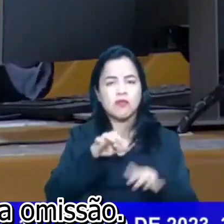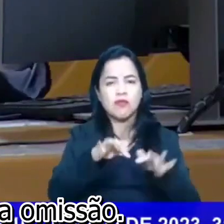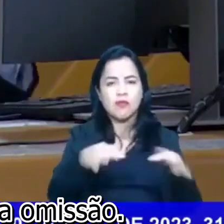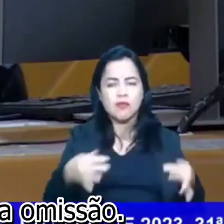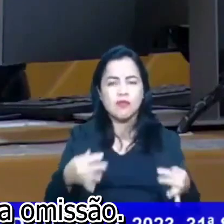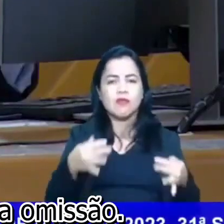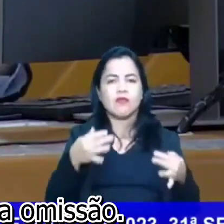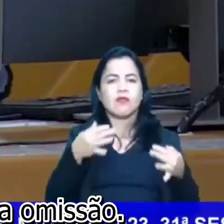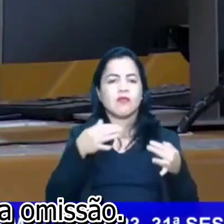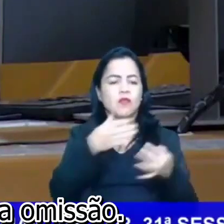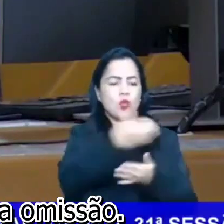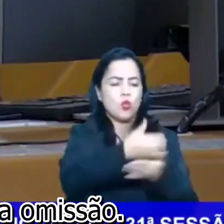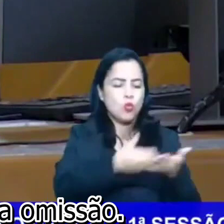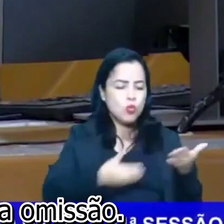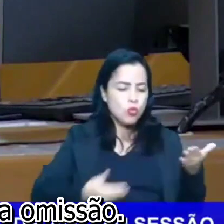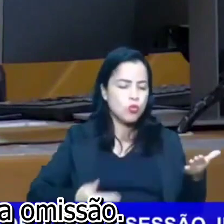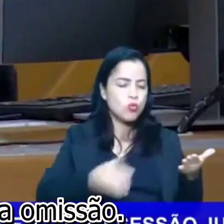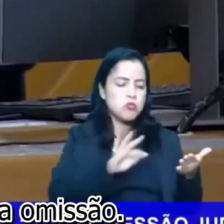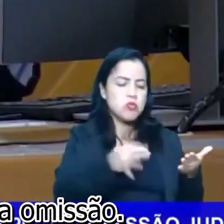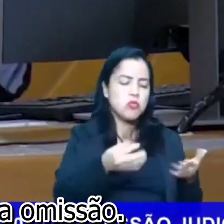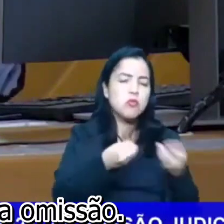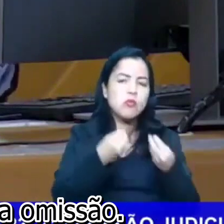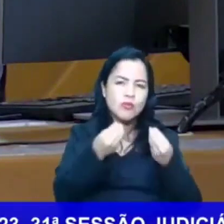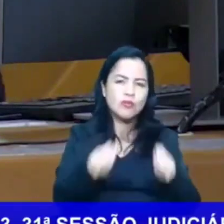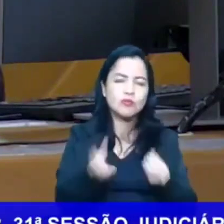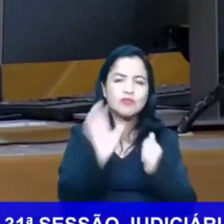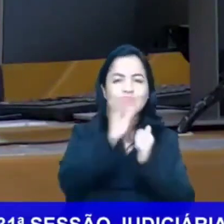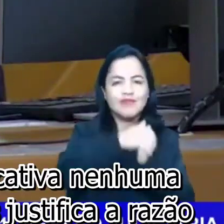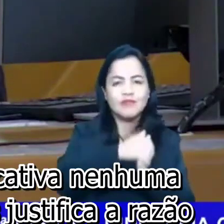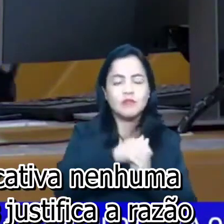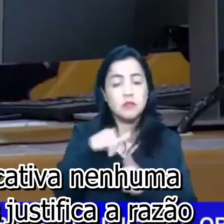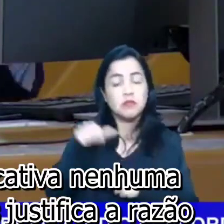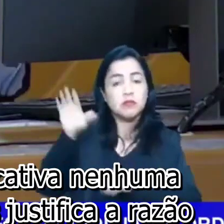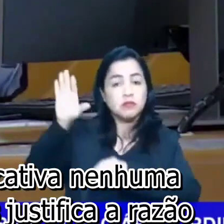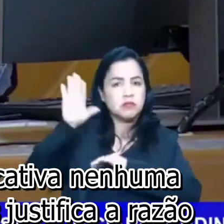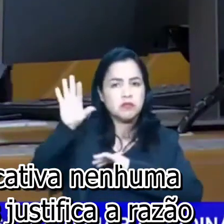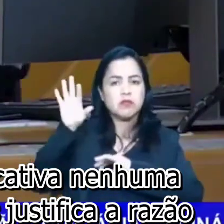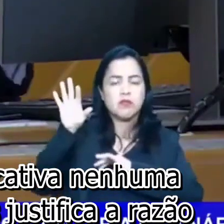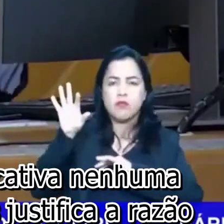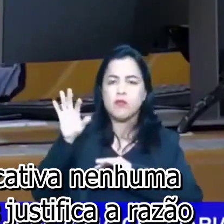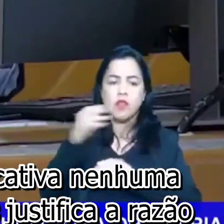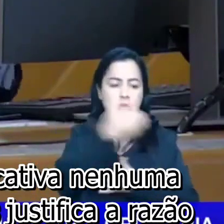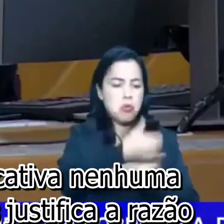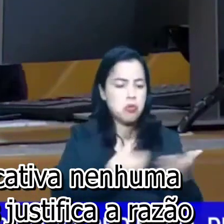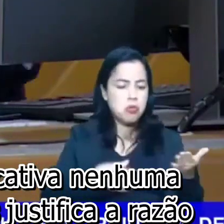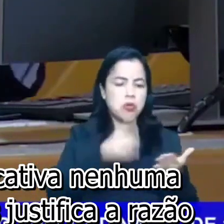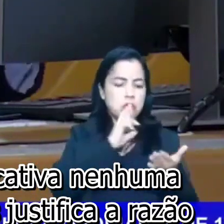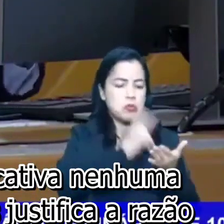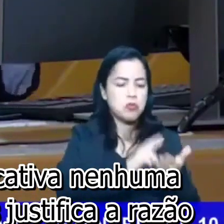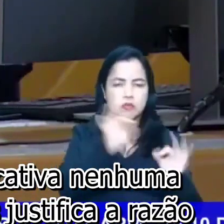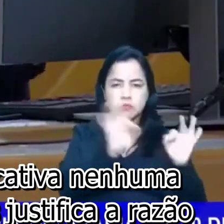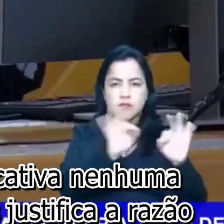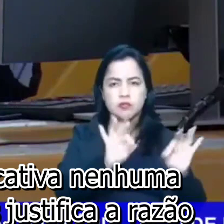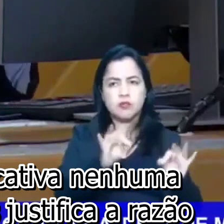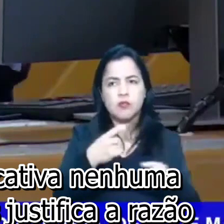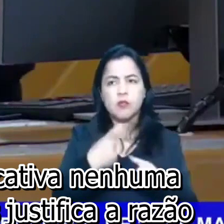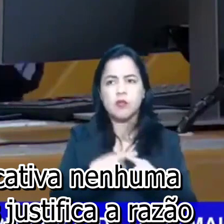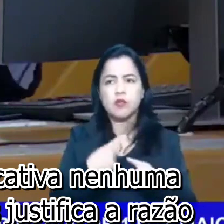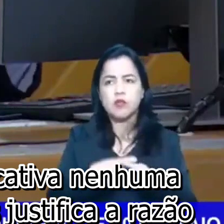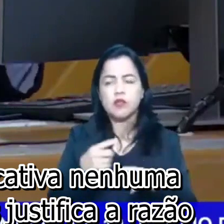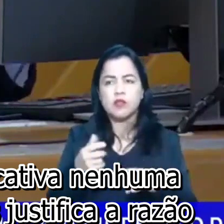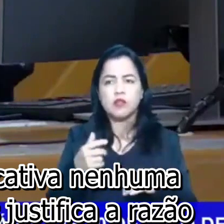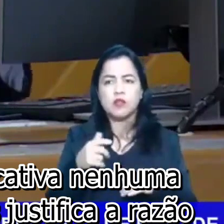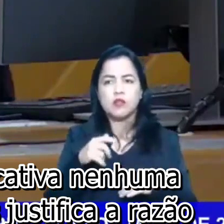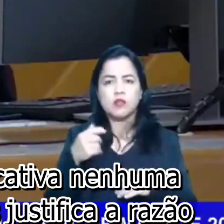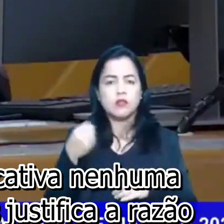nota explicativa supra a omissão. No caso aqui, o candidato não apresentou nota explicativa nenhuma, porque não dá conta do